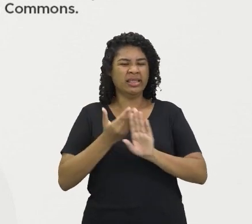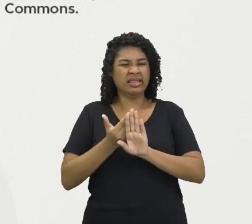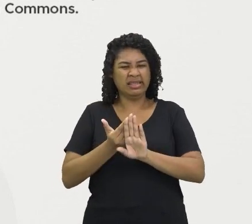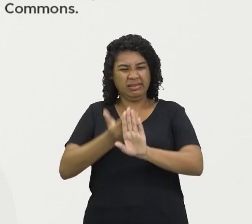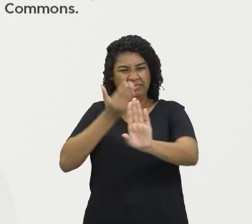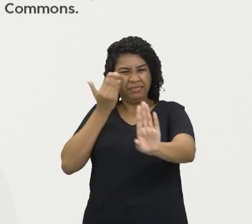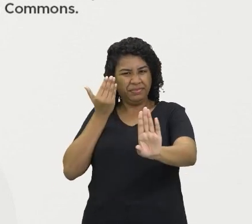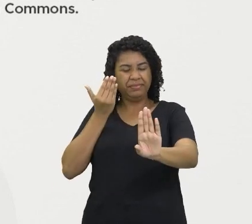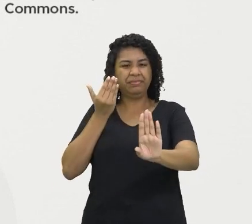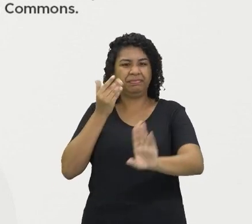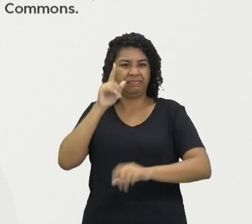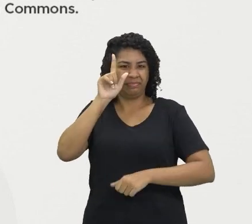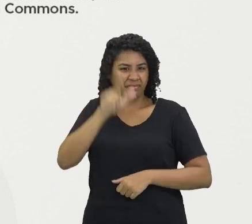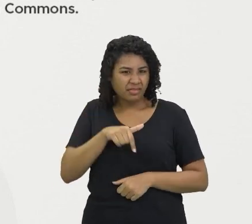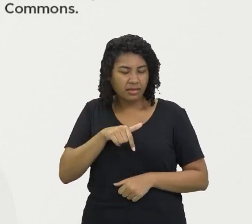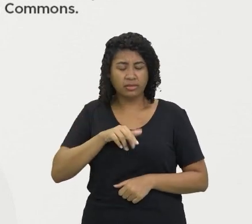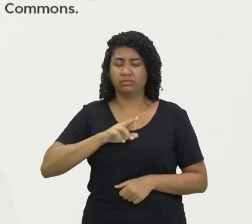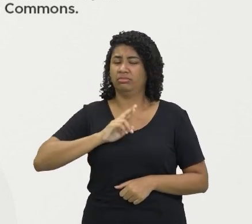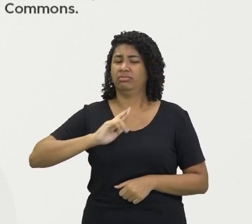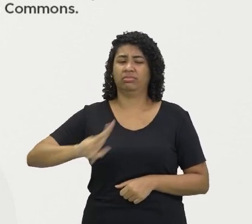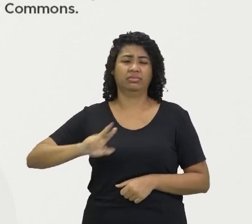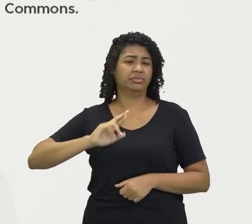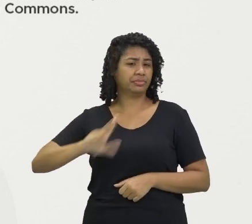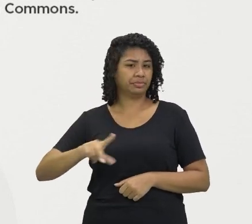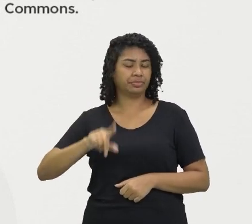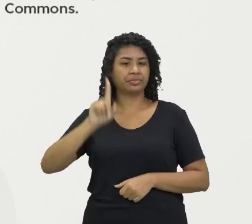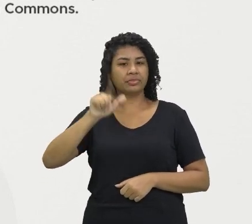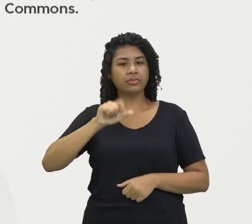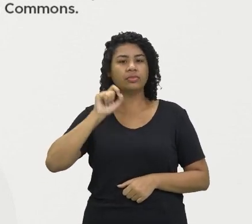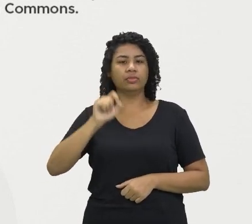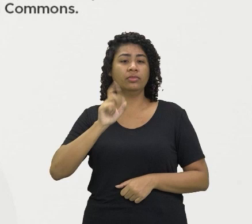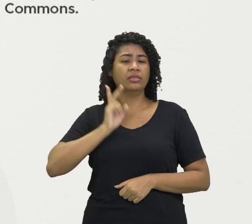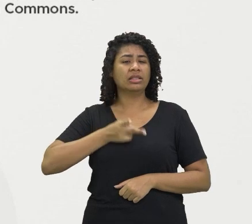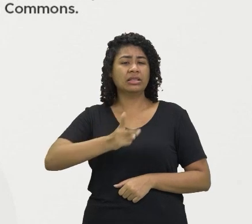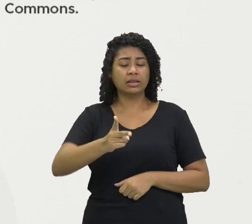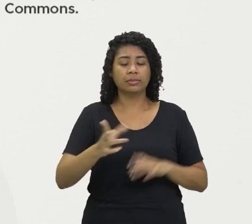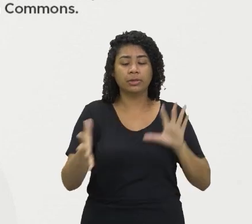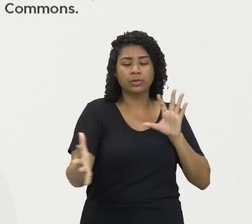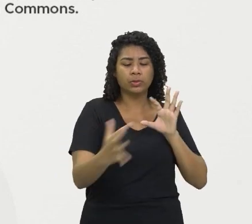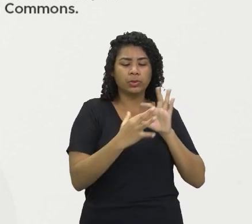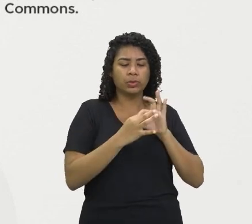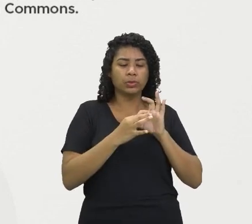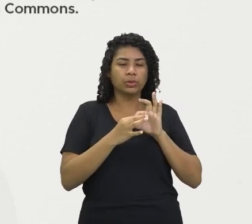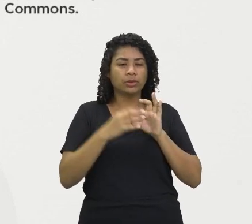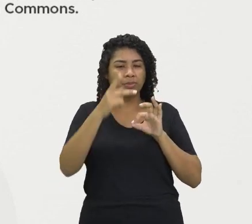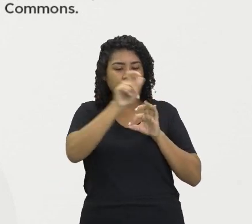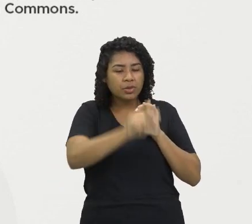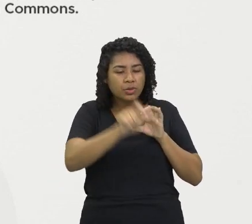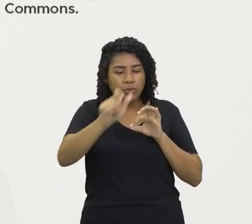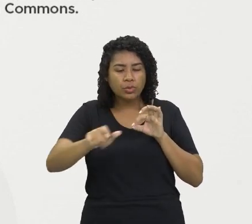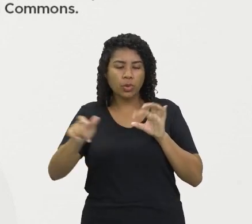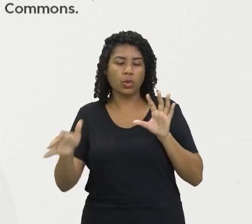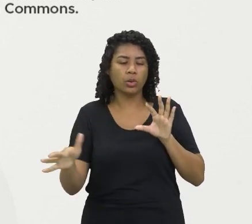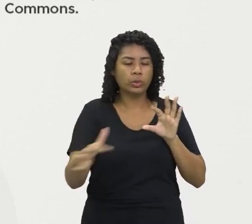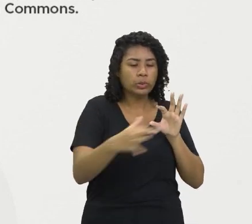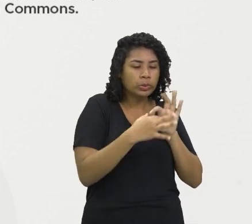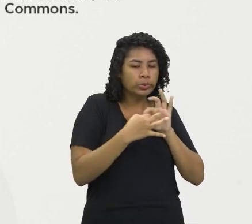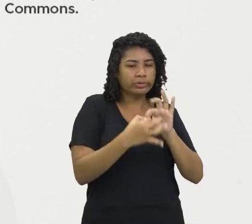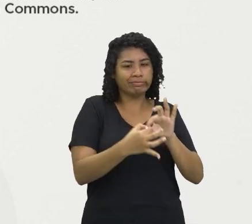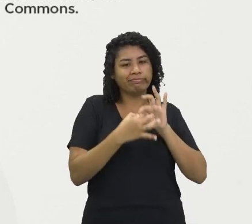que separa. É uma espiritualidade que integra as pessoas.